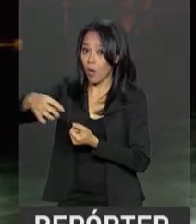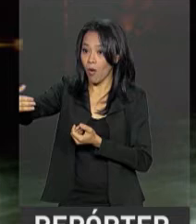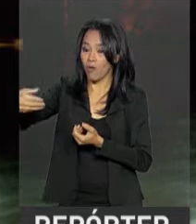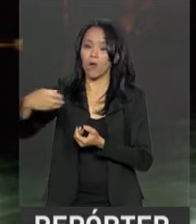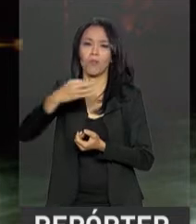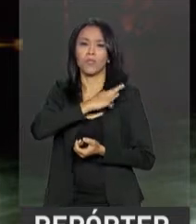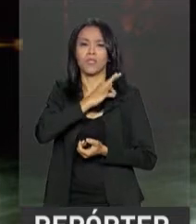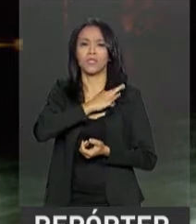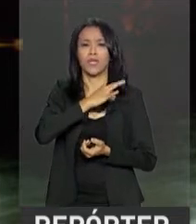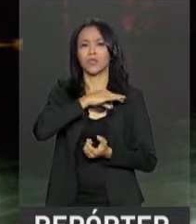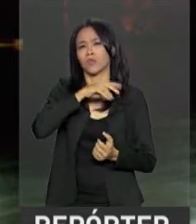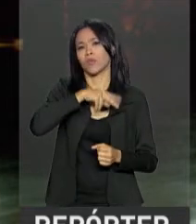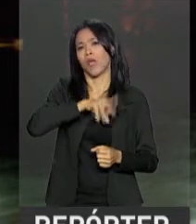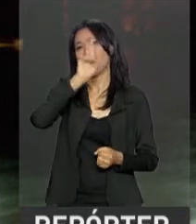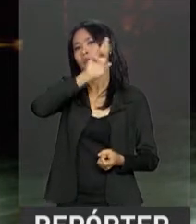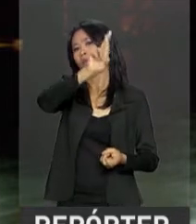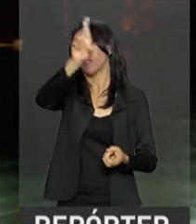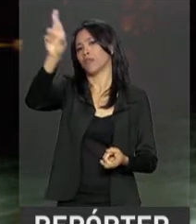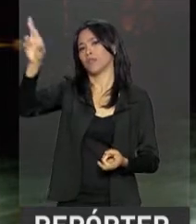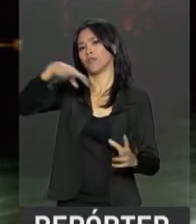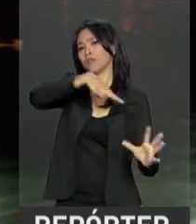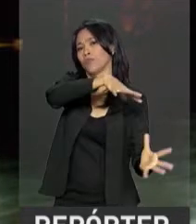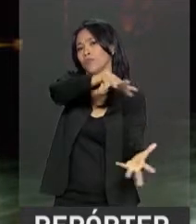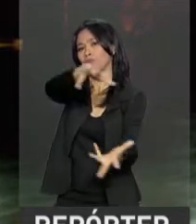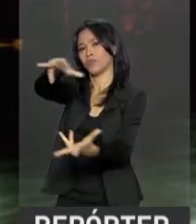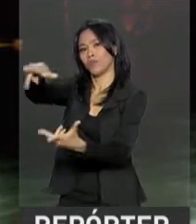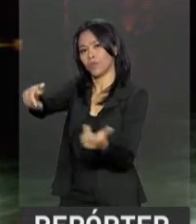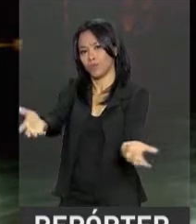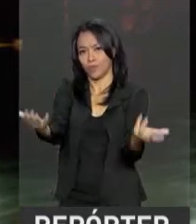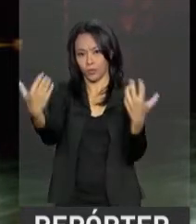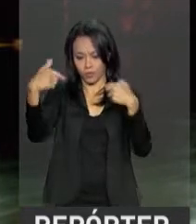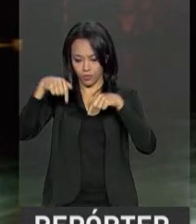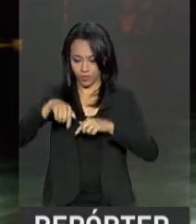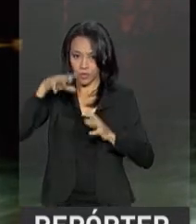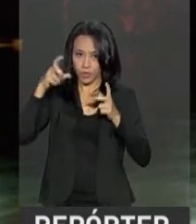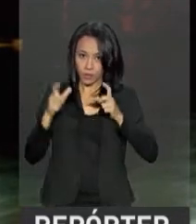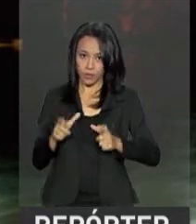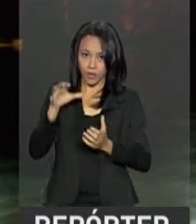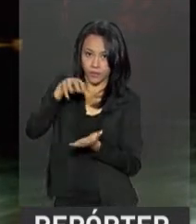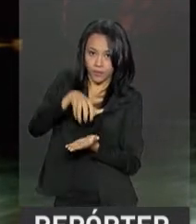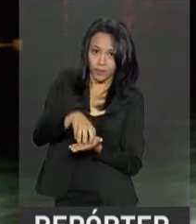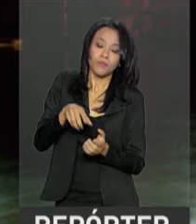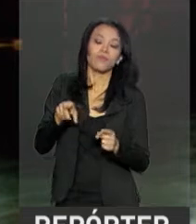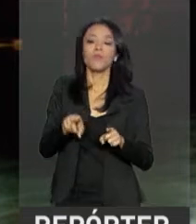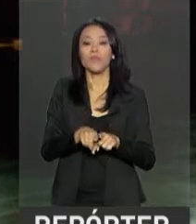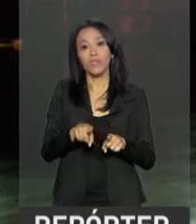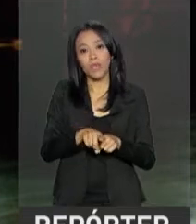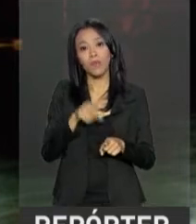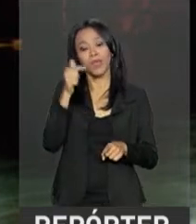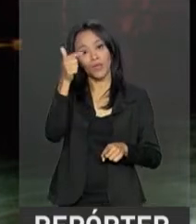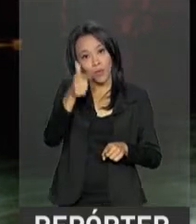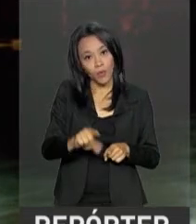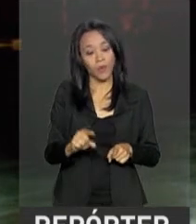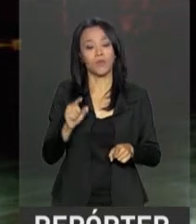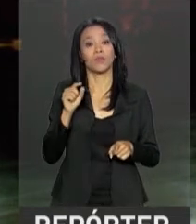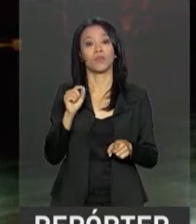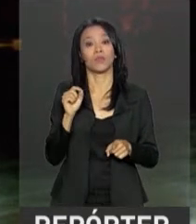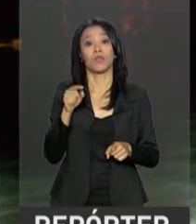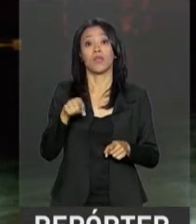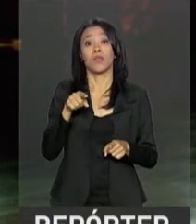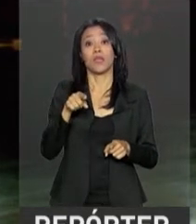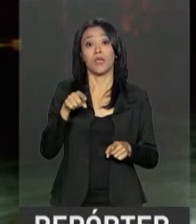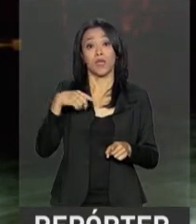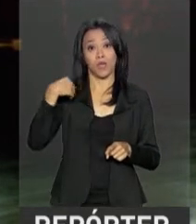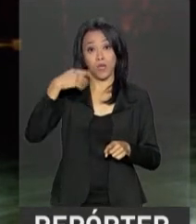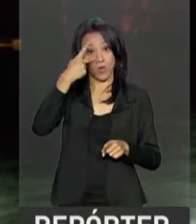moscou que tem representantes de diversas nações e também o efetivo viu na cidade sede do torneio onde